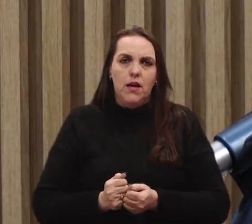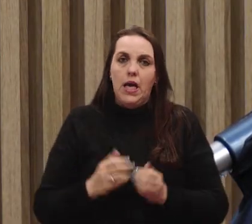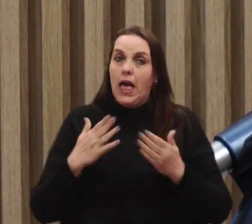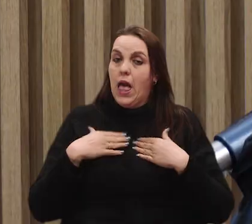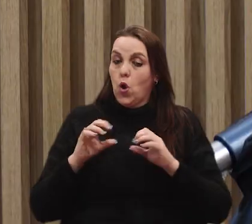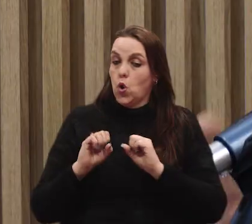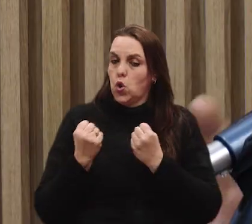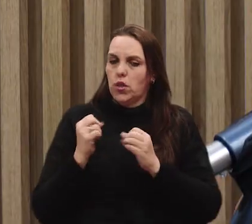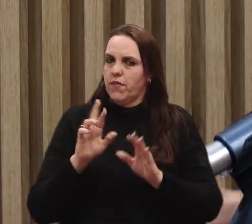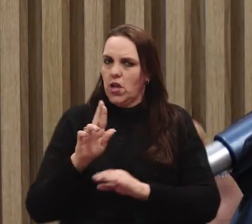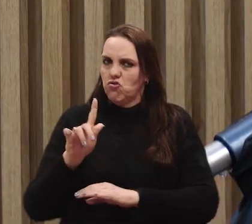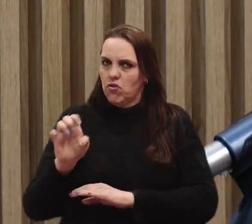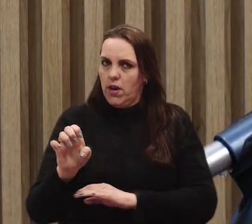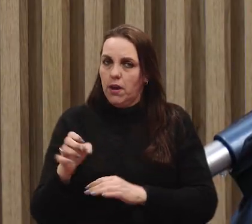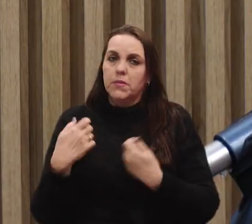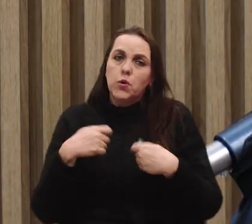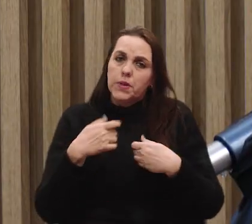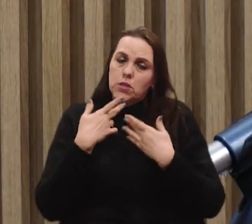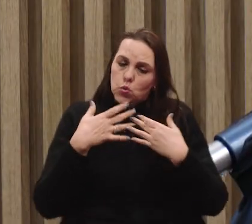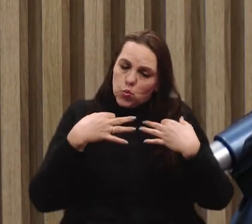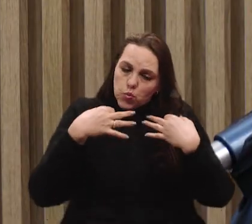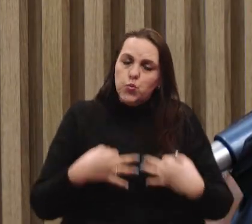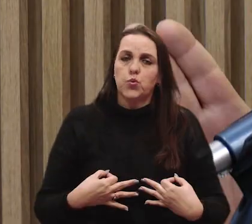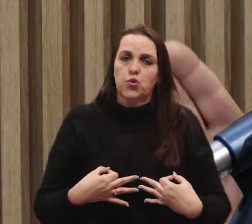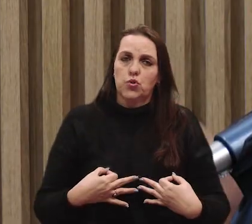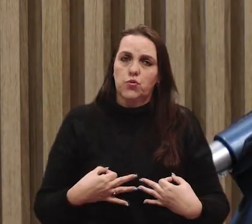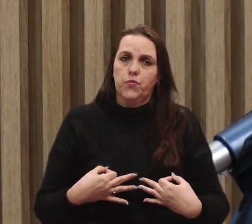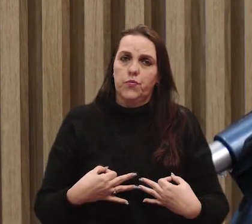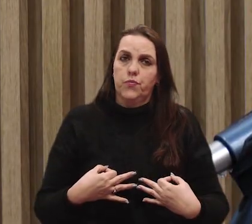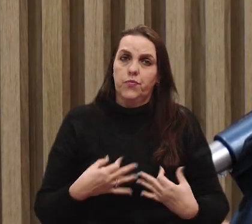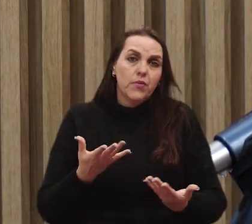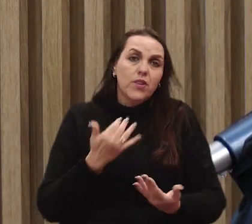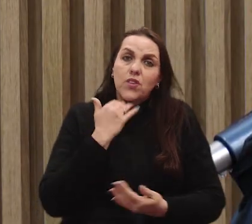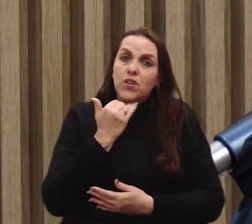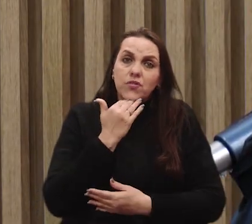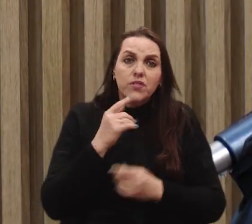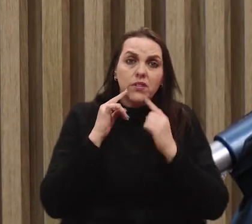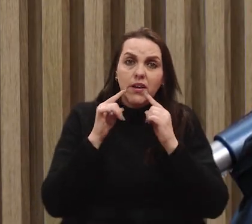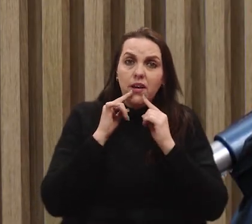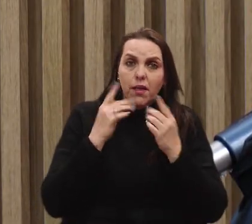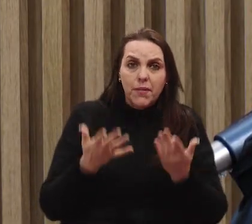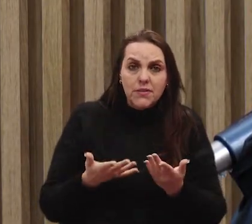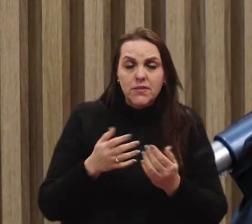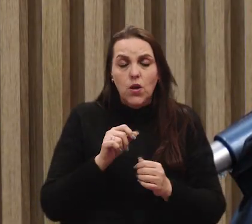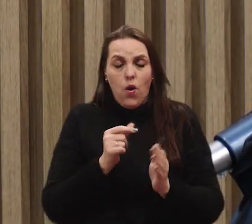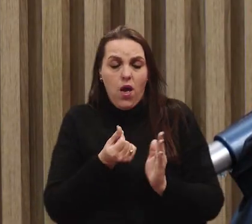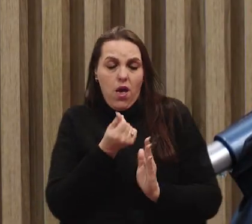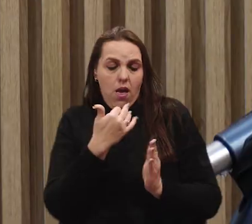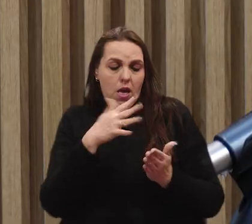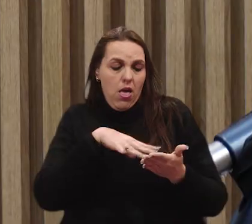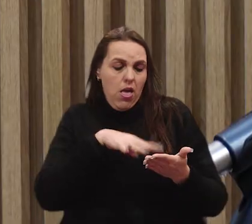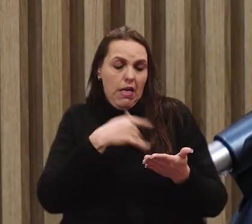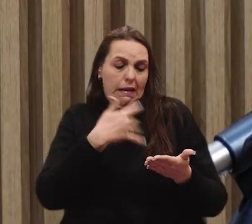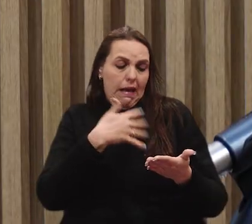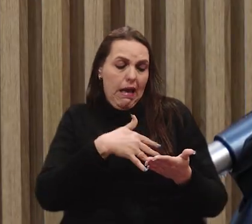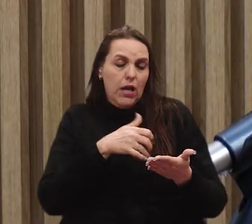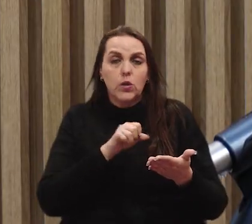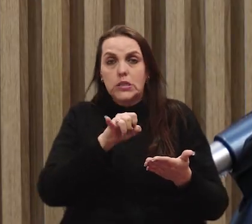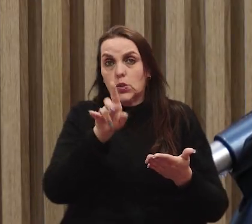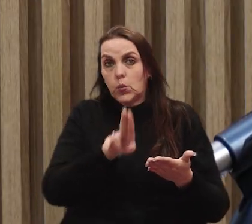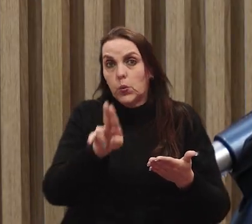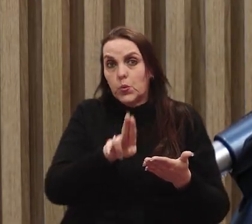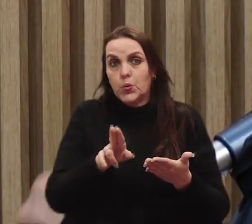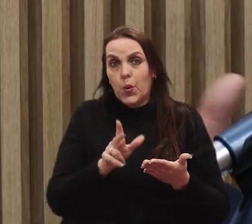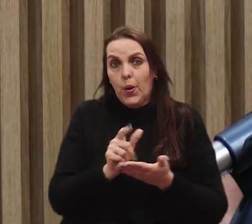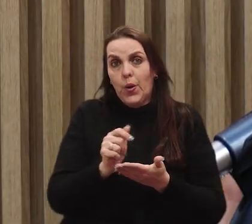estou aqui defendendo a RGE, mas eu preciso ser justo. Não adianta reclamar porque o valor veio alto se tu